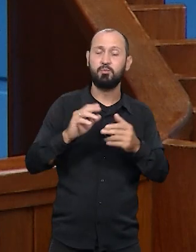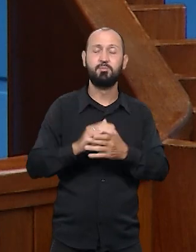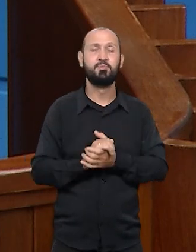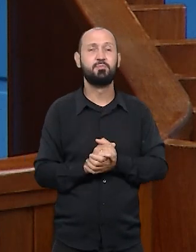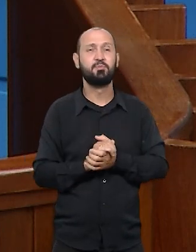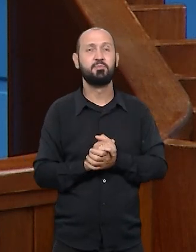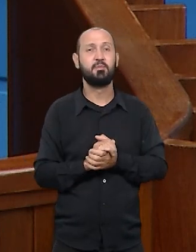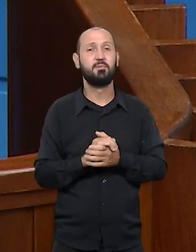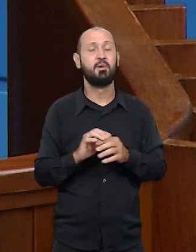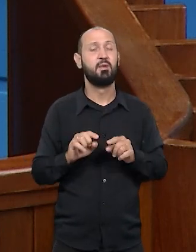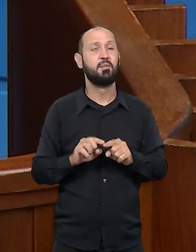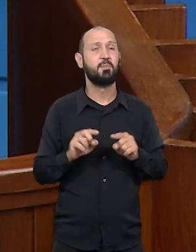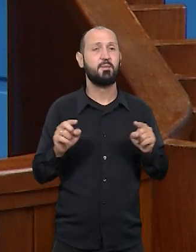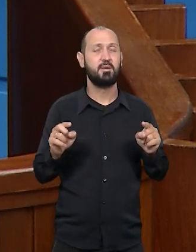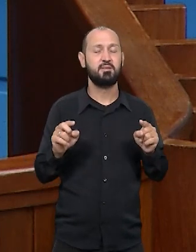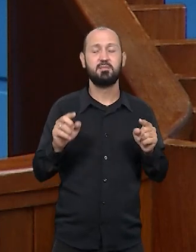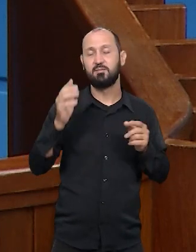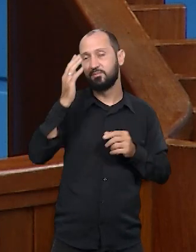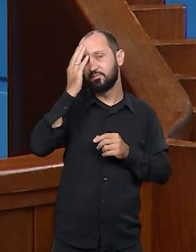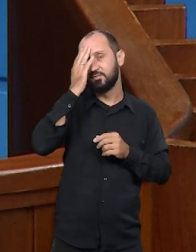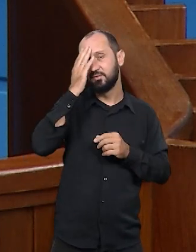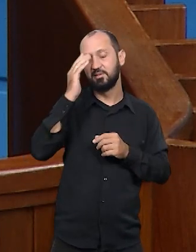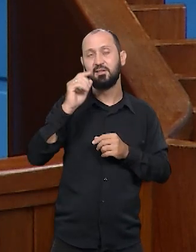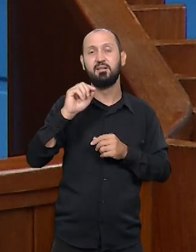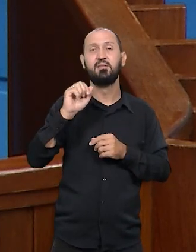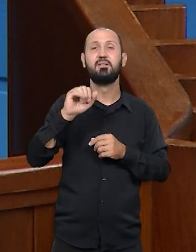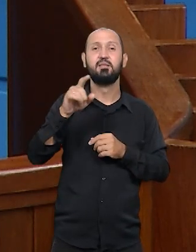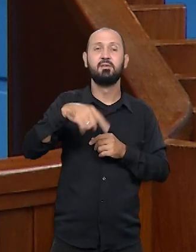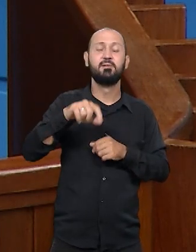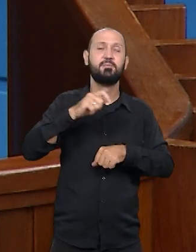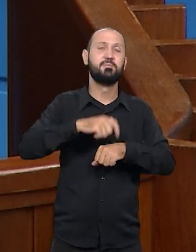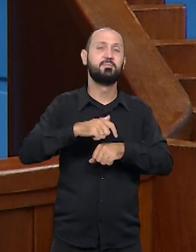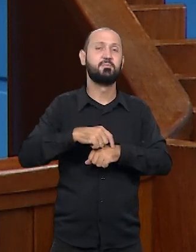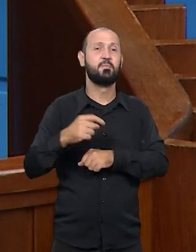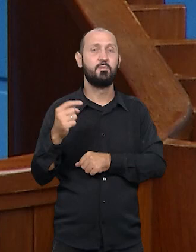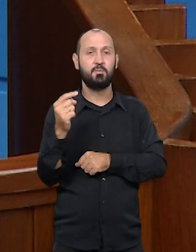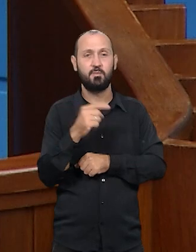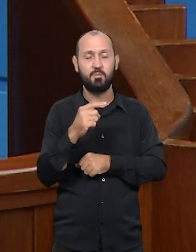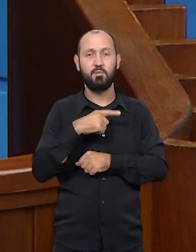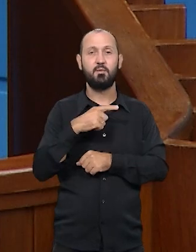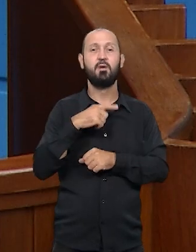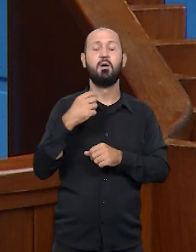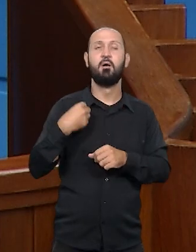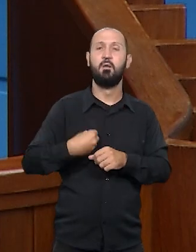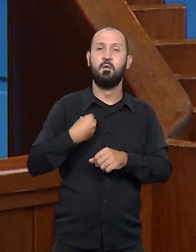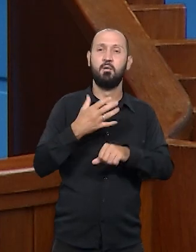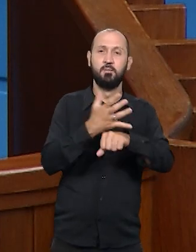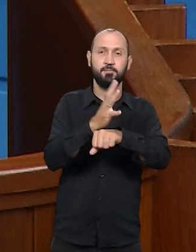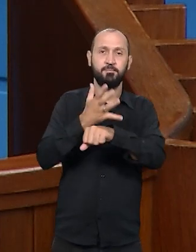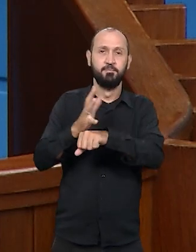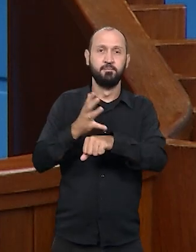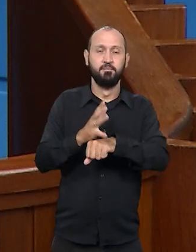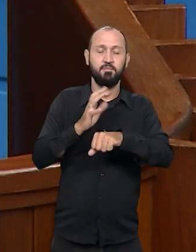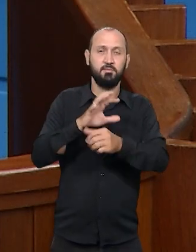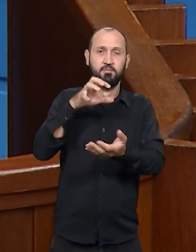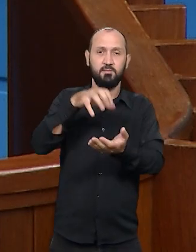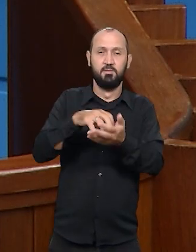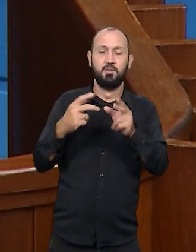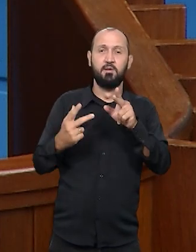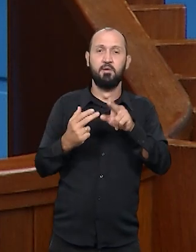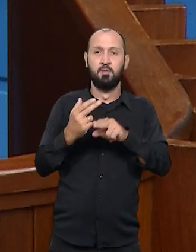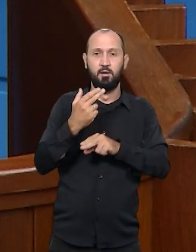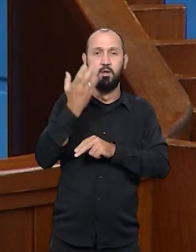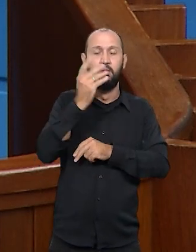proporcional do Brasil infelizmente mas eu tenho certeza que quando eles